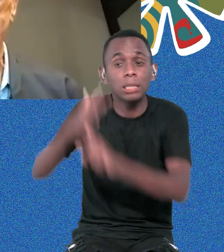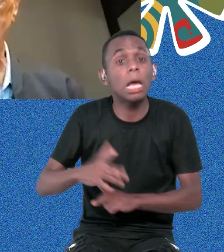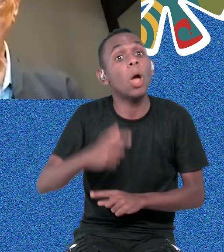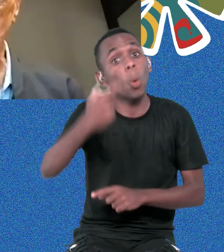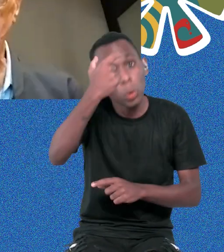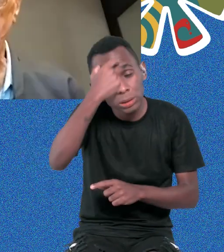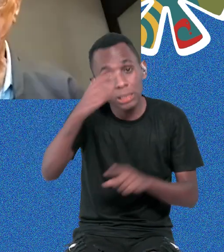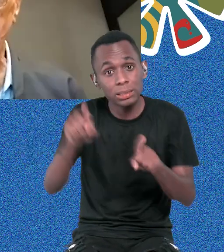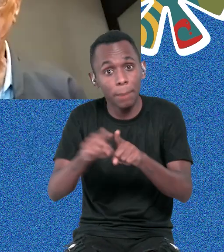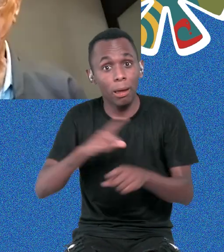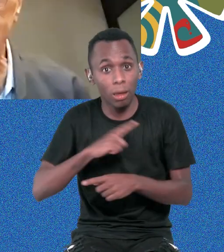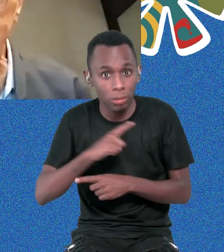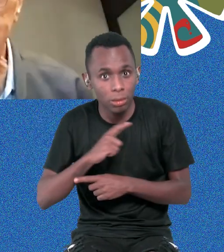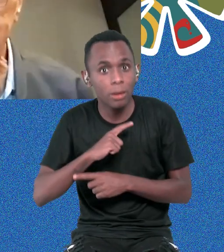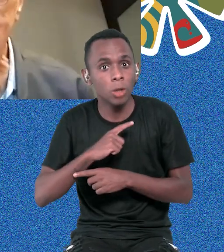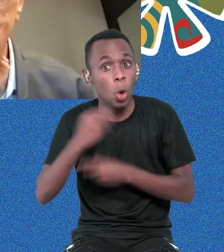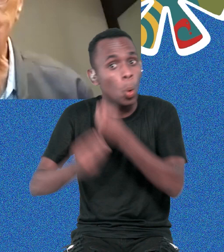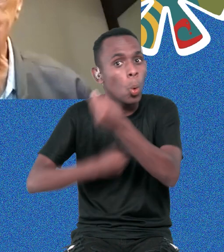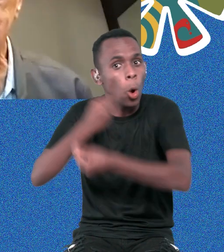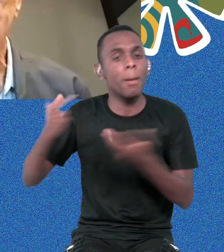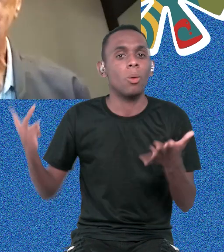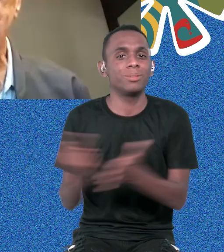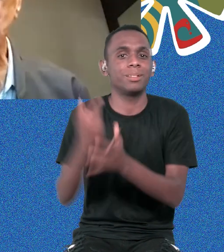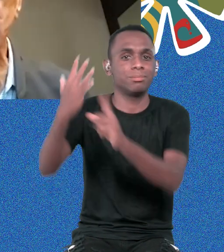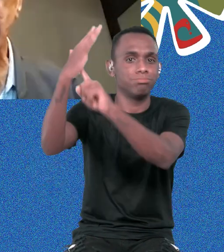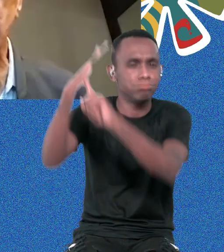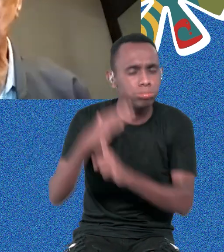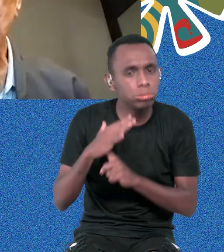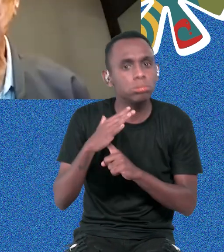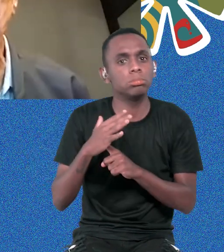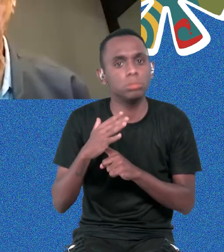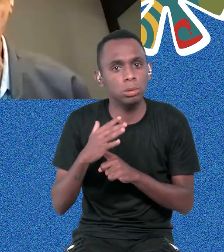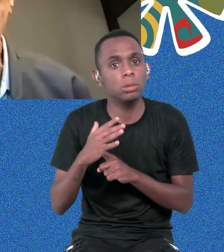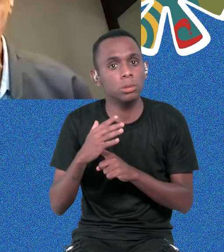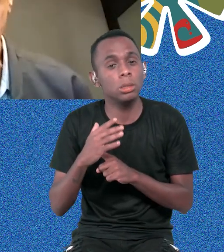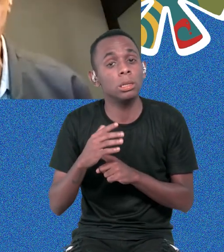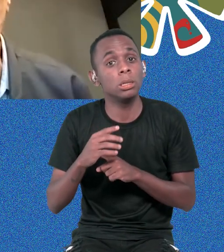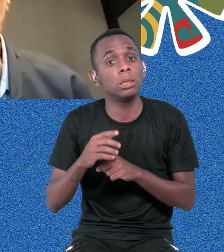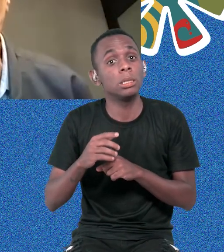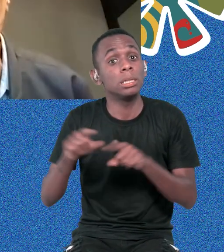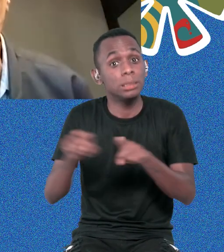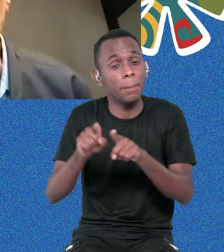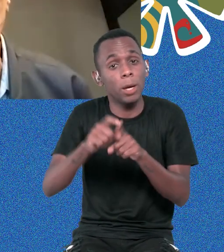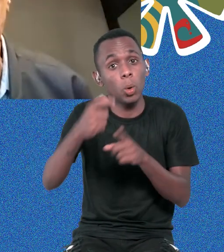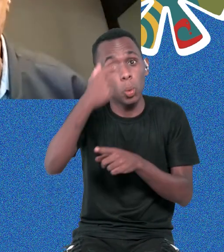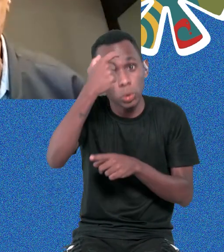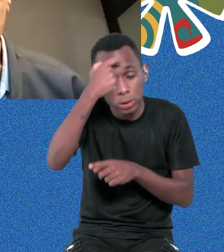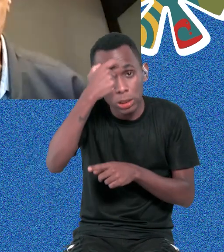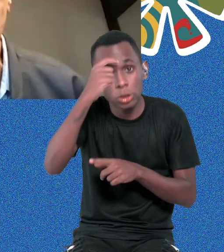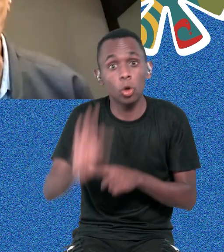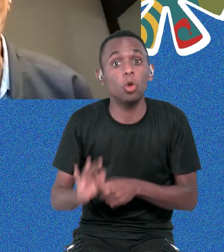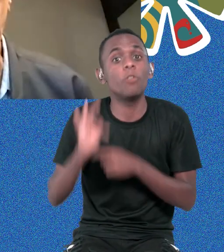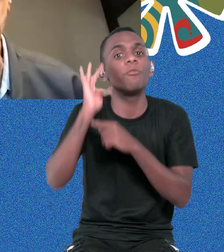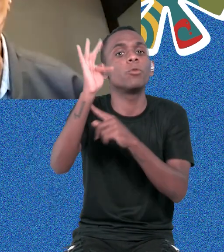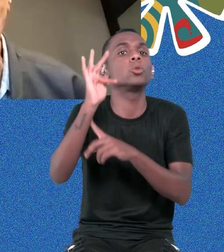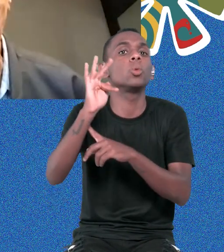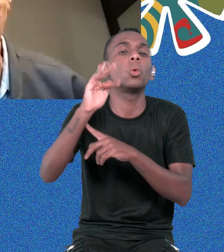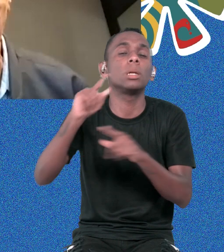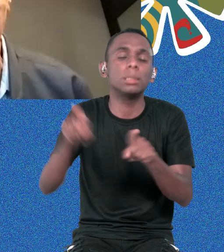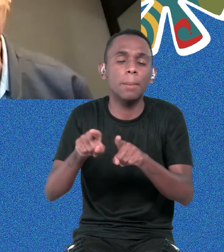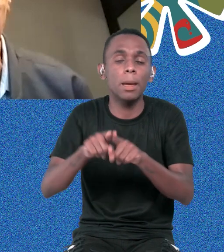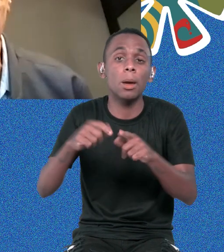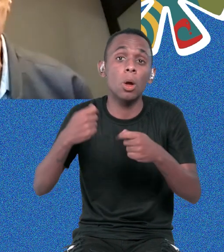ameaça, têm consciência de que ameaças, têm consciência do que se espera e, sobretudo, têm consciência de por que